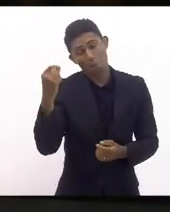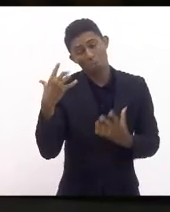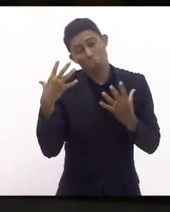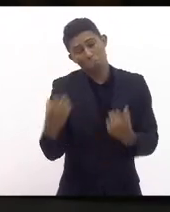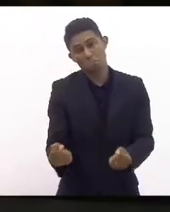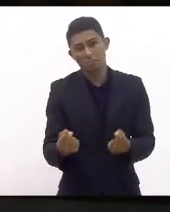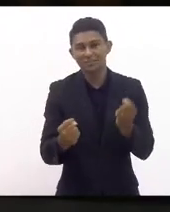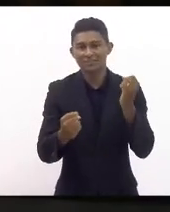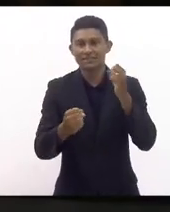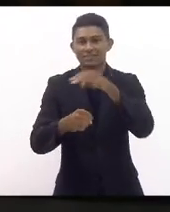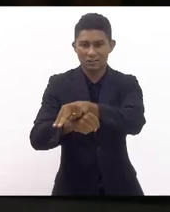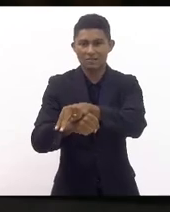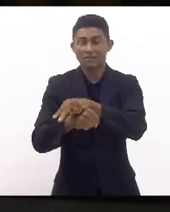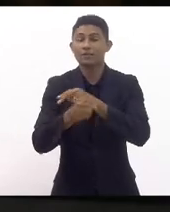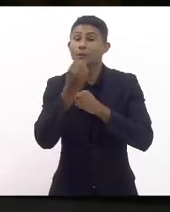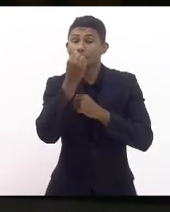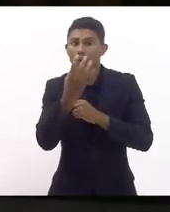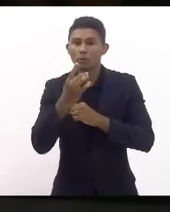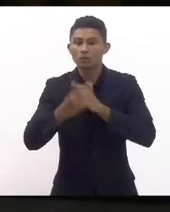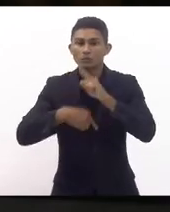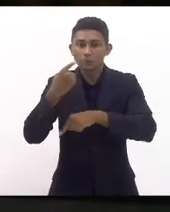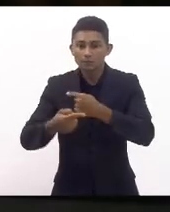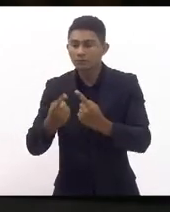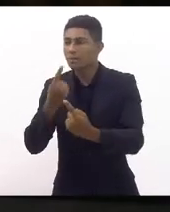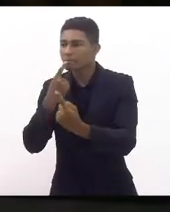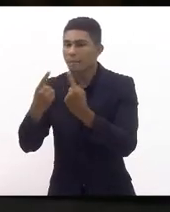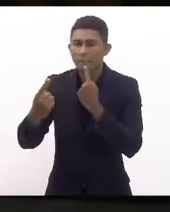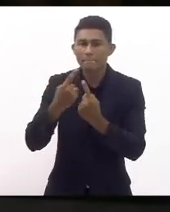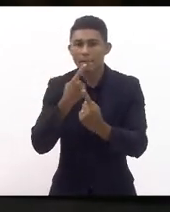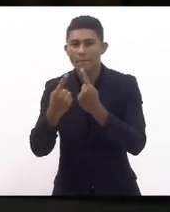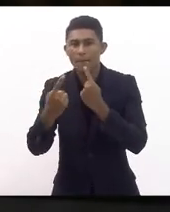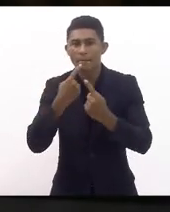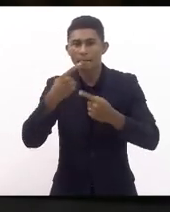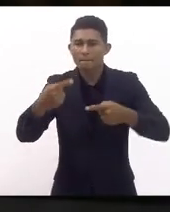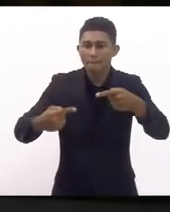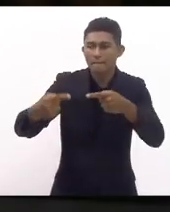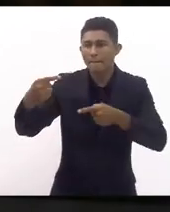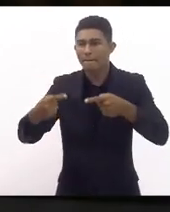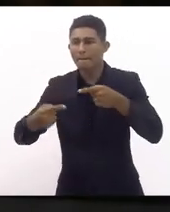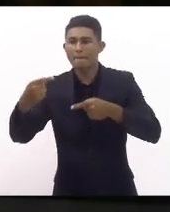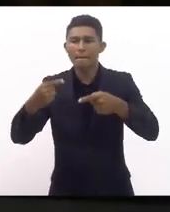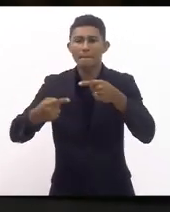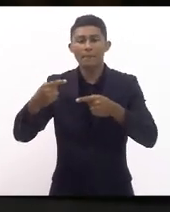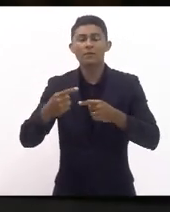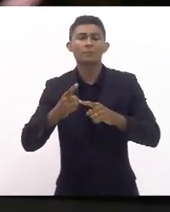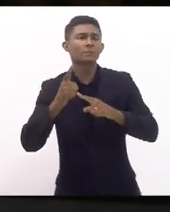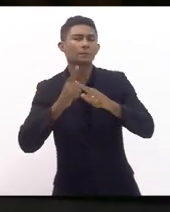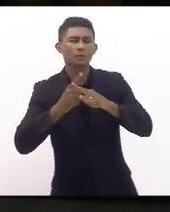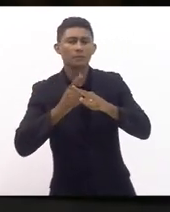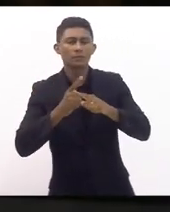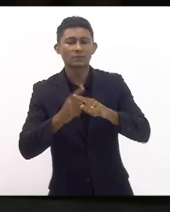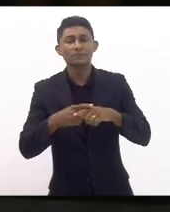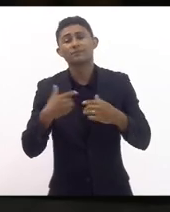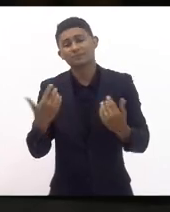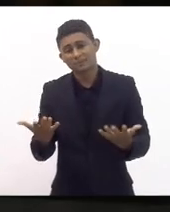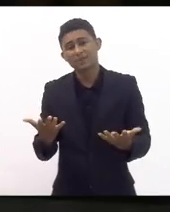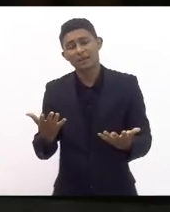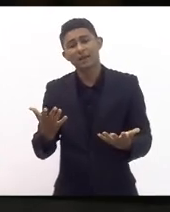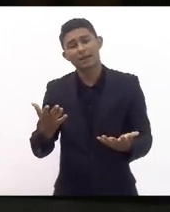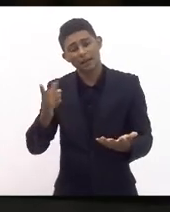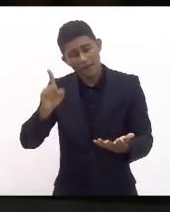um enfrentamento que foi bom, acho que para todos, para o Estado, para o Tesouro Nacional, porque é assim que a gente aprende,